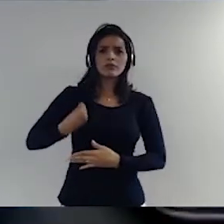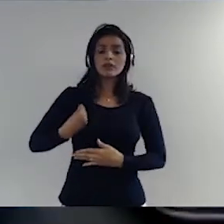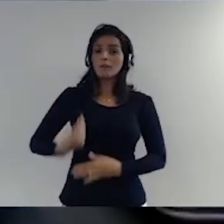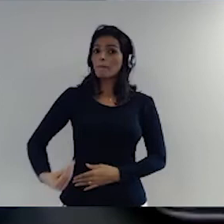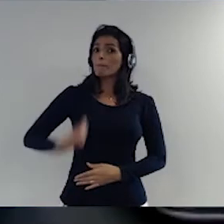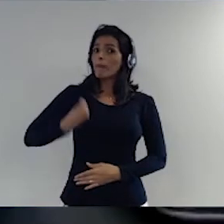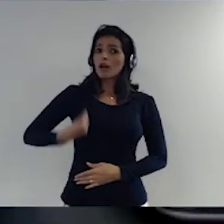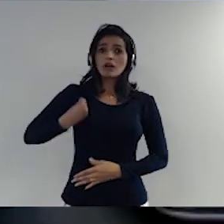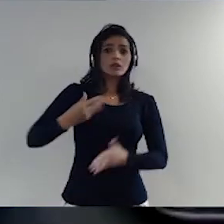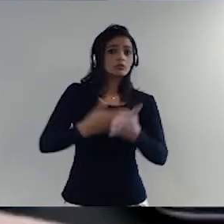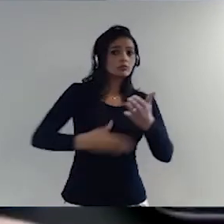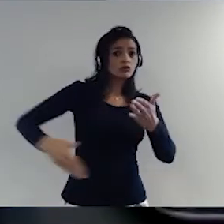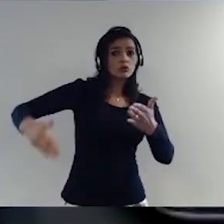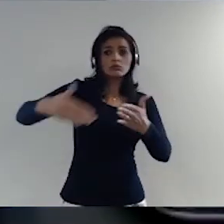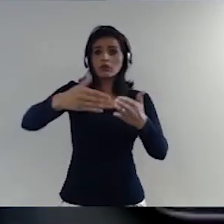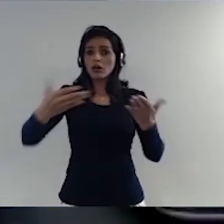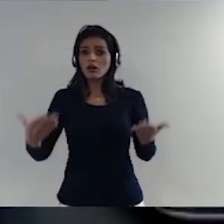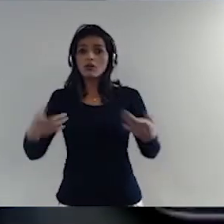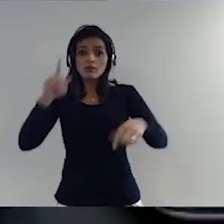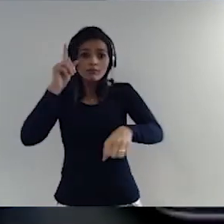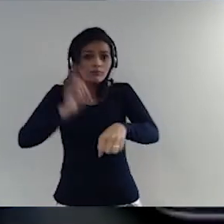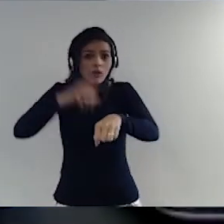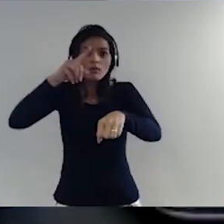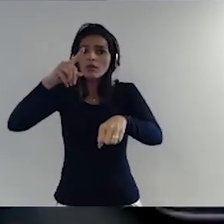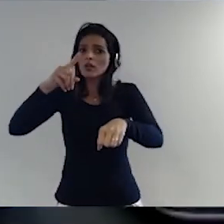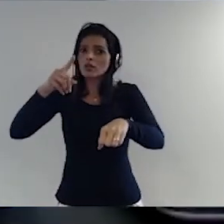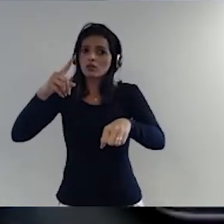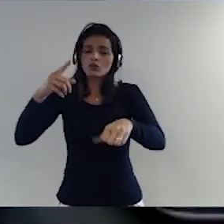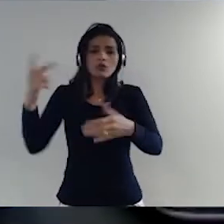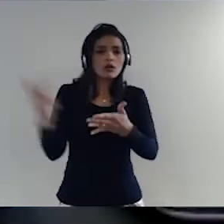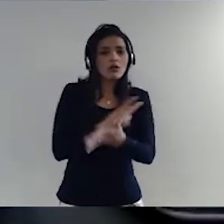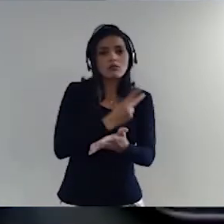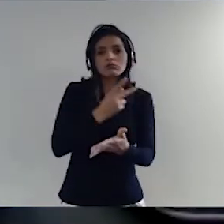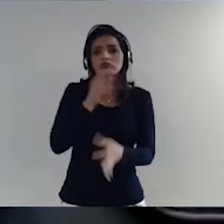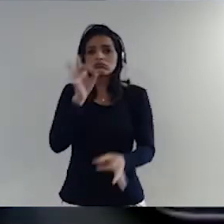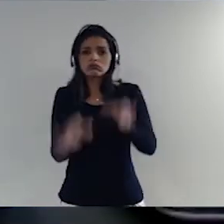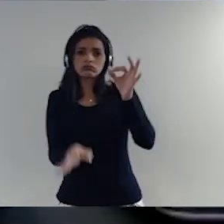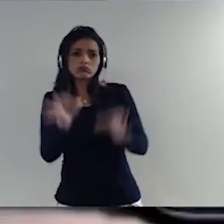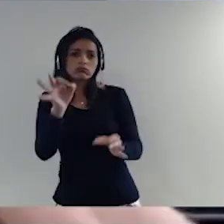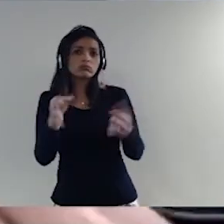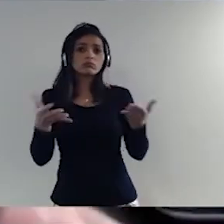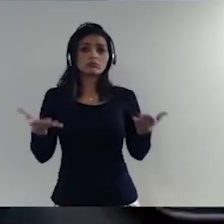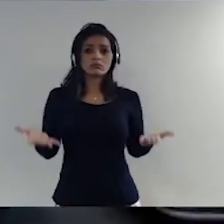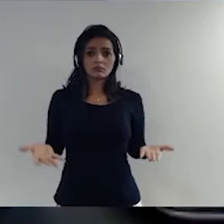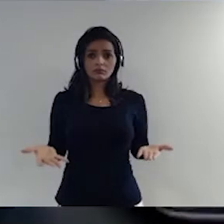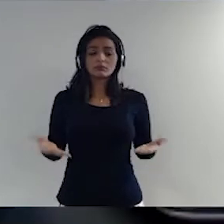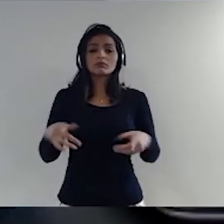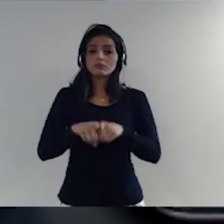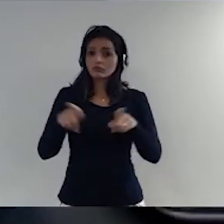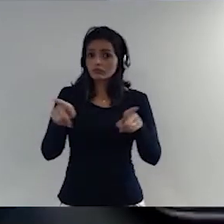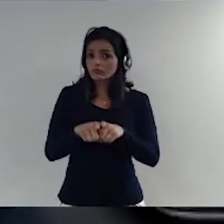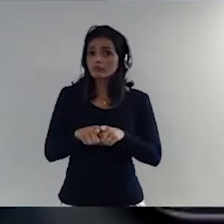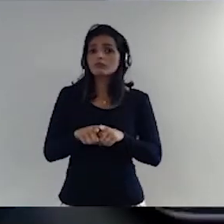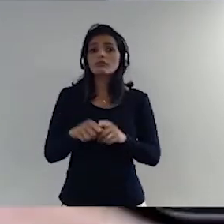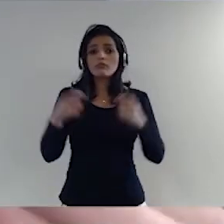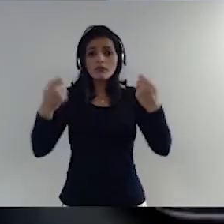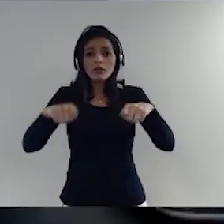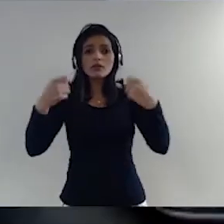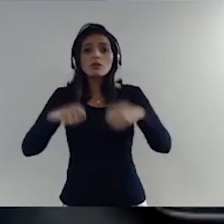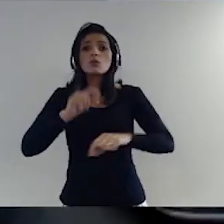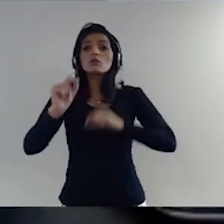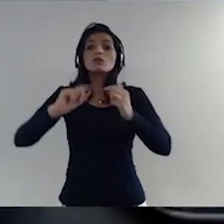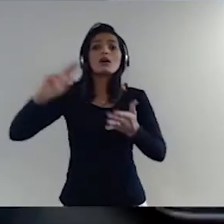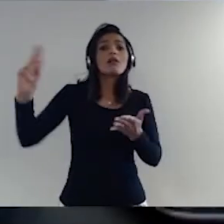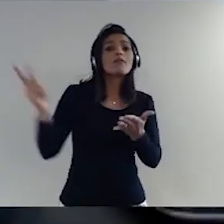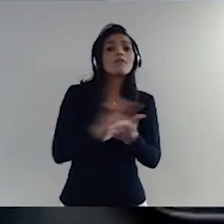ampla, que possa ser simultânea à ocorrência do julgamento, que possa ser de tal maneira a que os